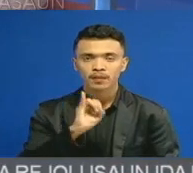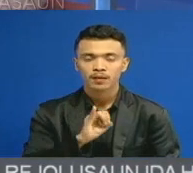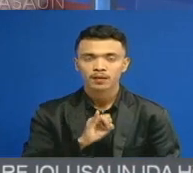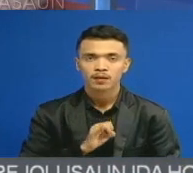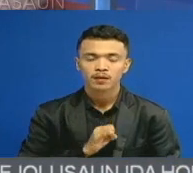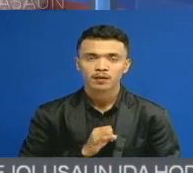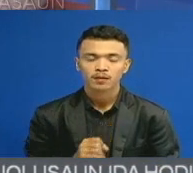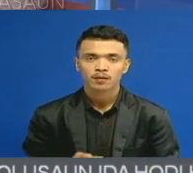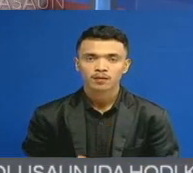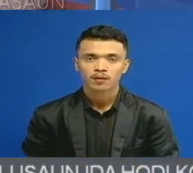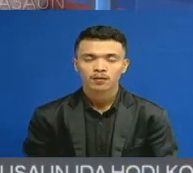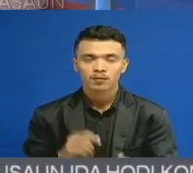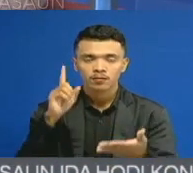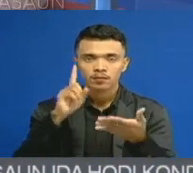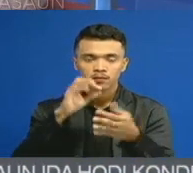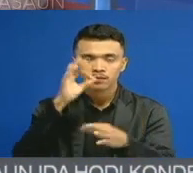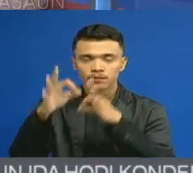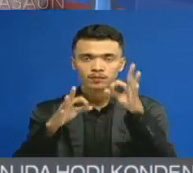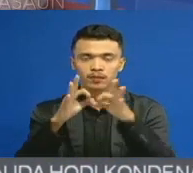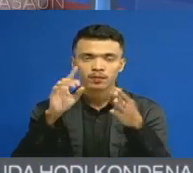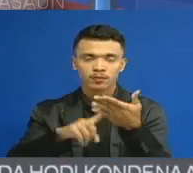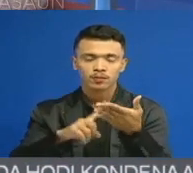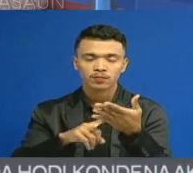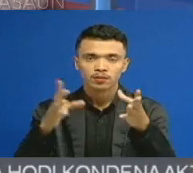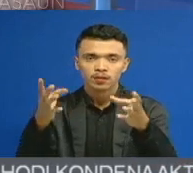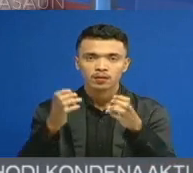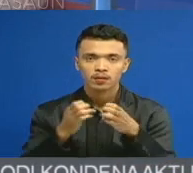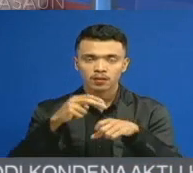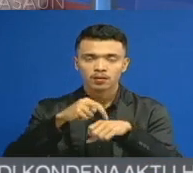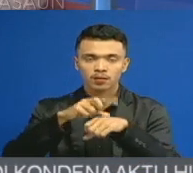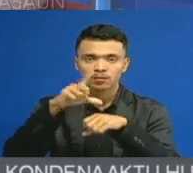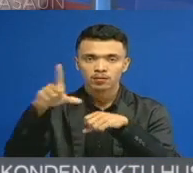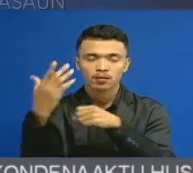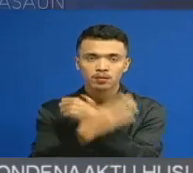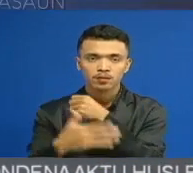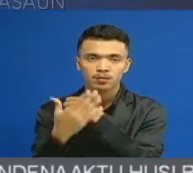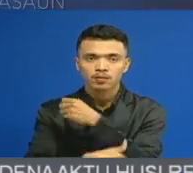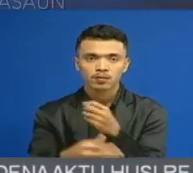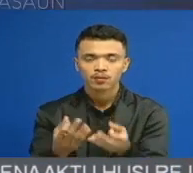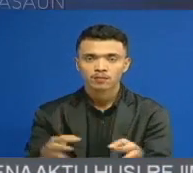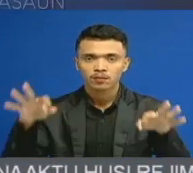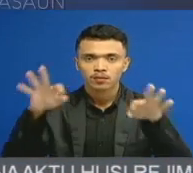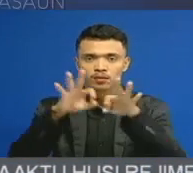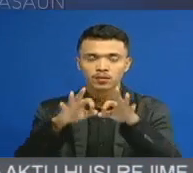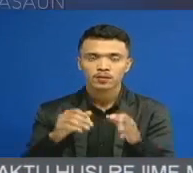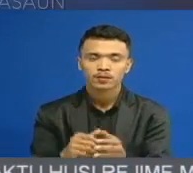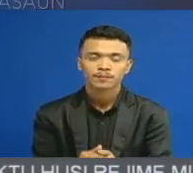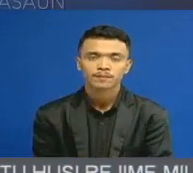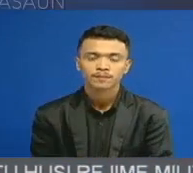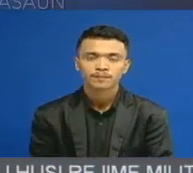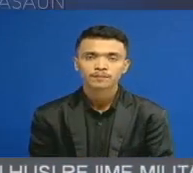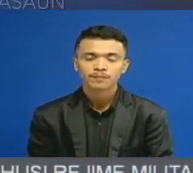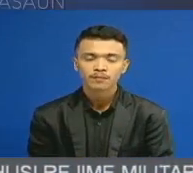perante a discutir com o Itani interesse nacional na saúde é importante. Liu. Agora, se a Tama.